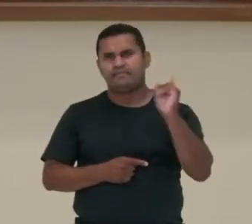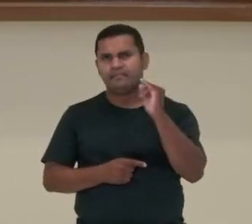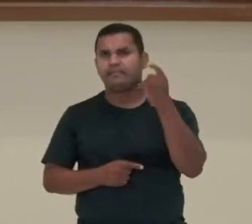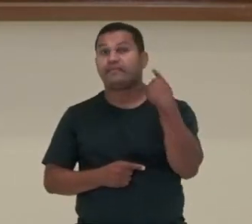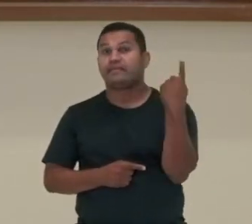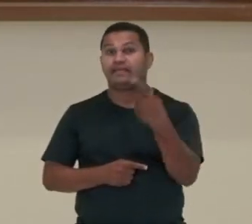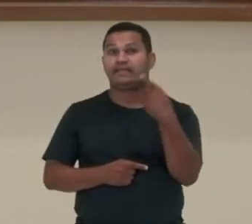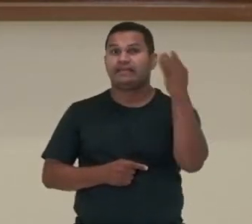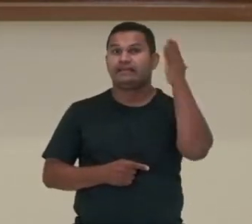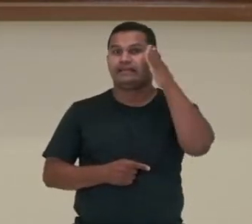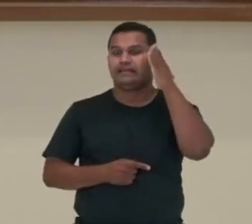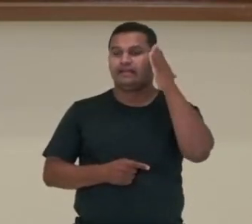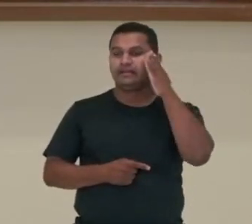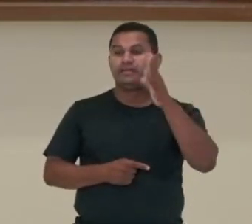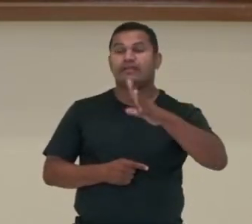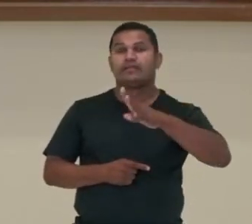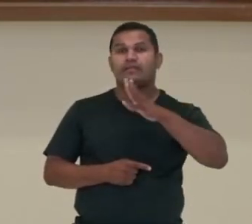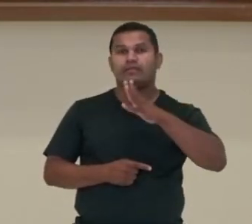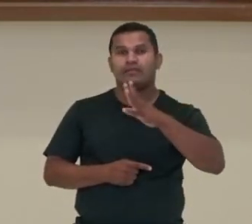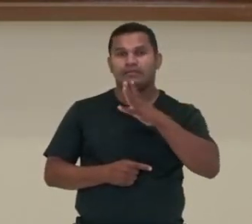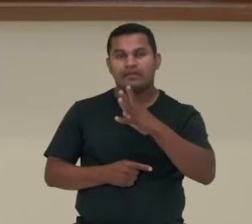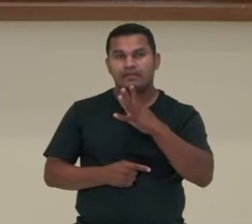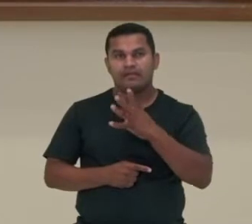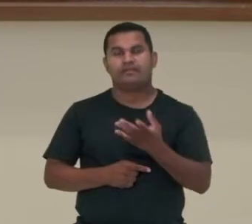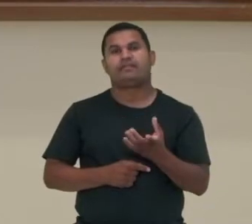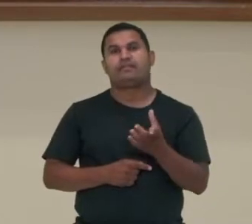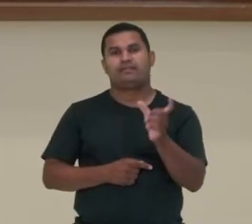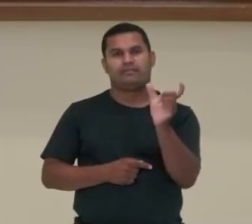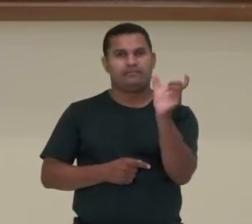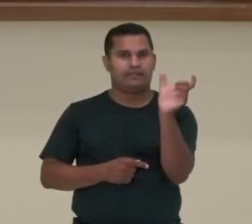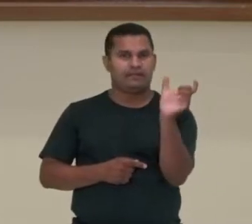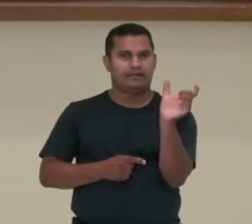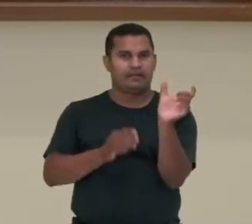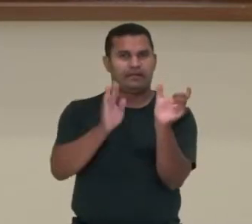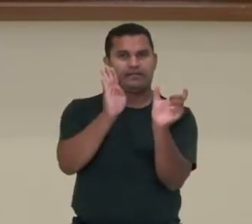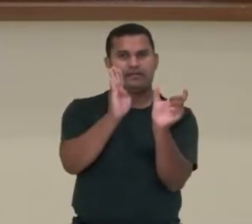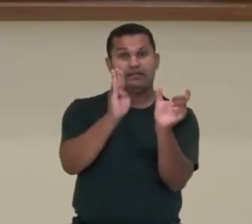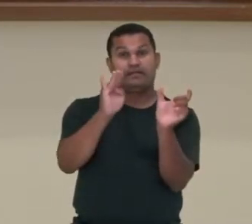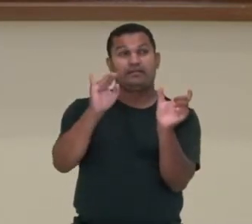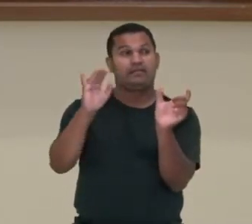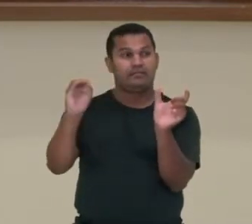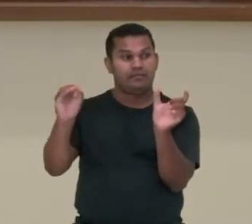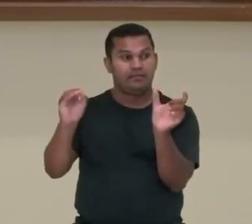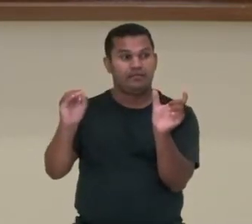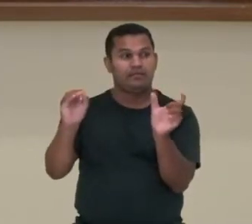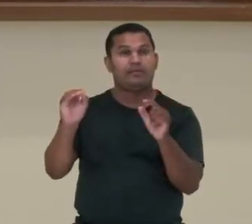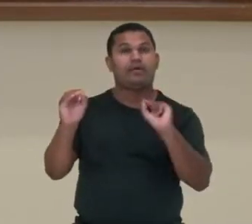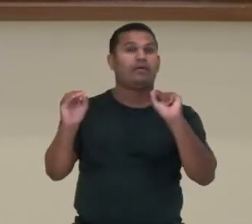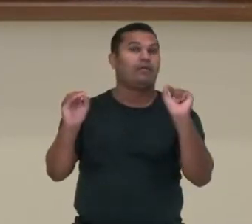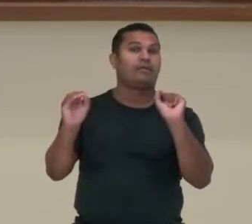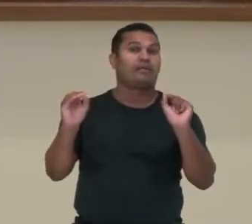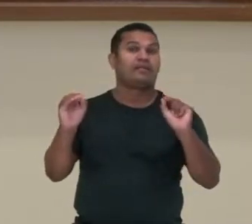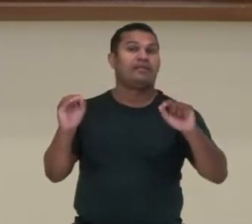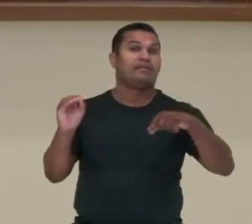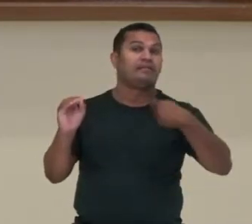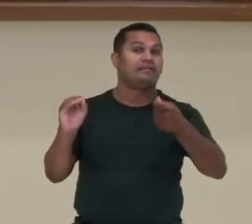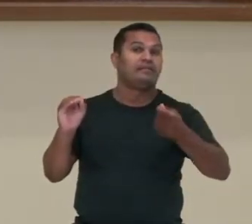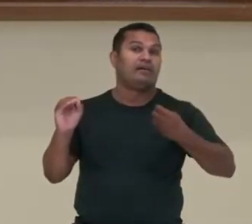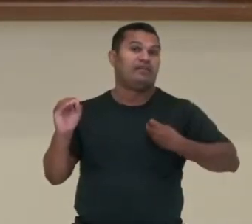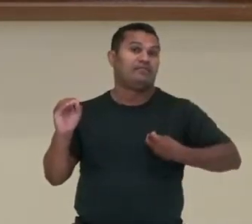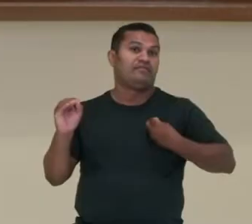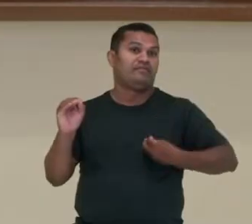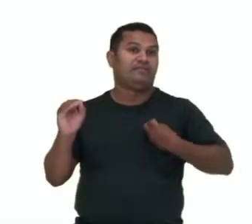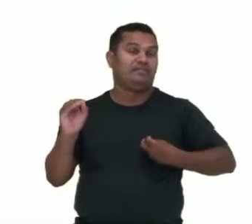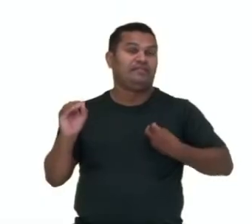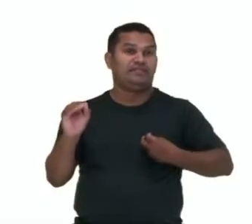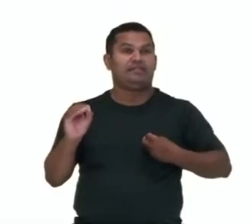a vida. Então a gente já começa a pensar nessas características dos seres vivos do nosso planeta. E aí o objetivo